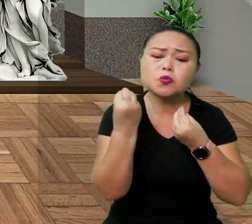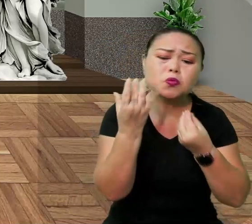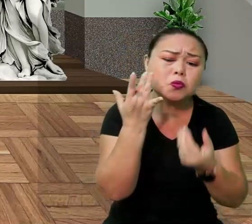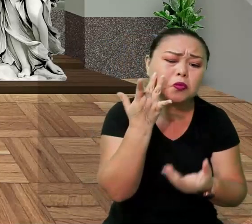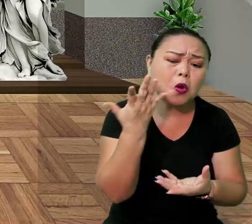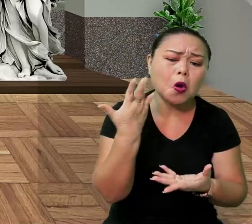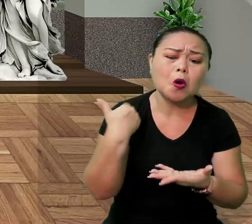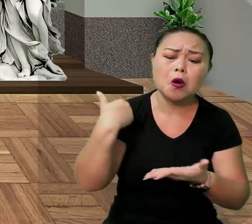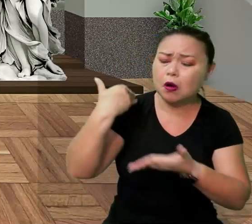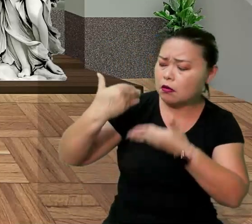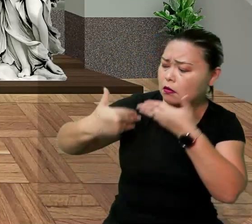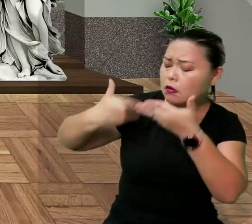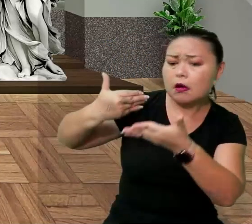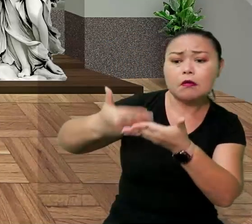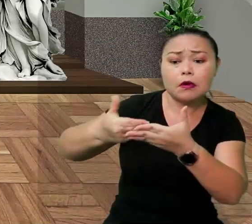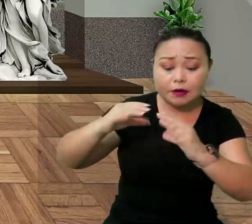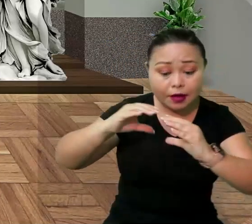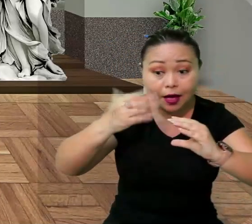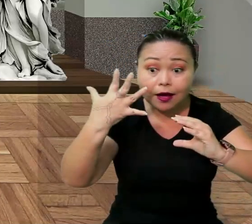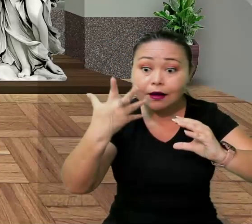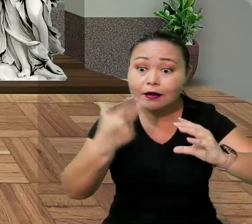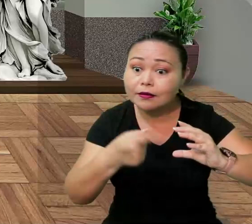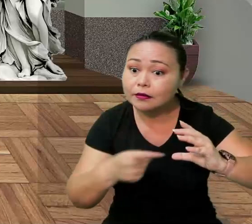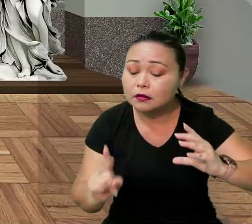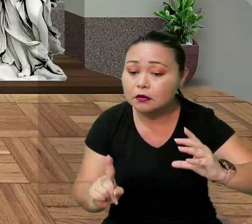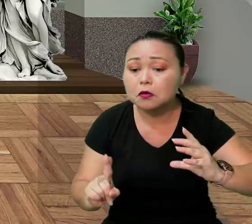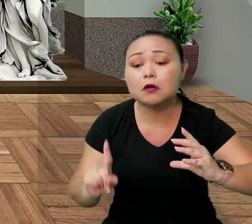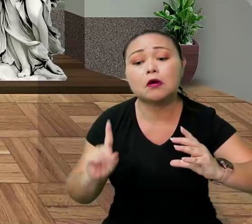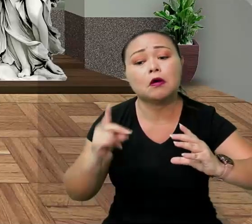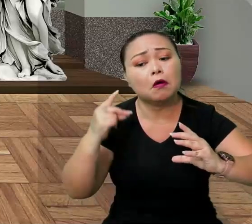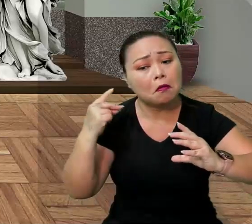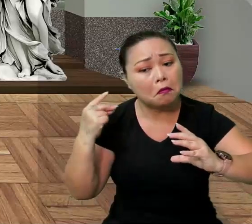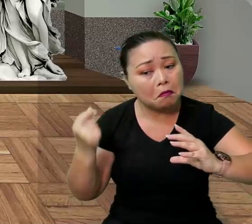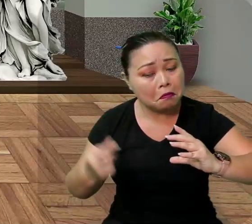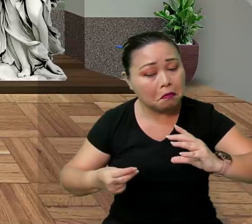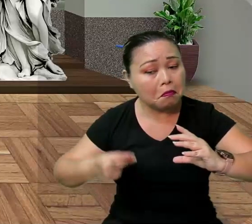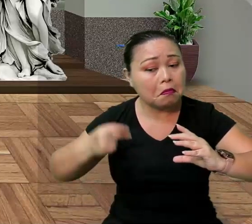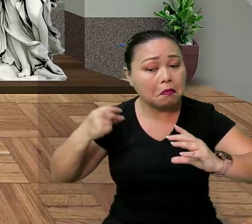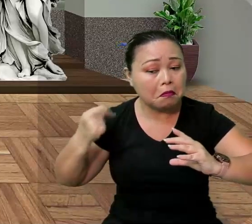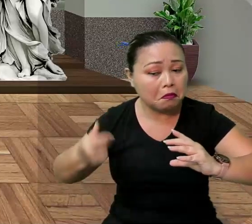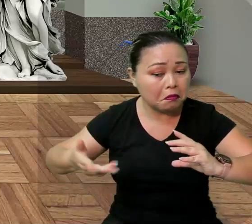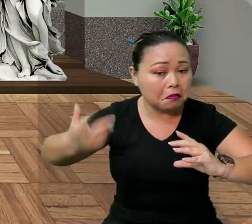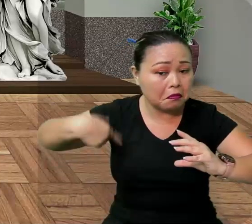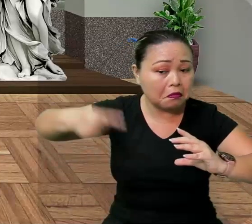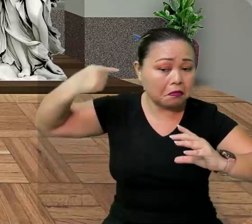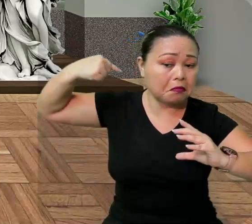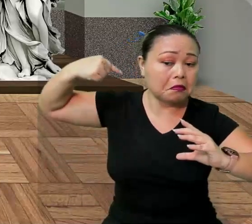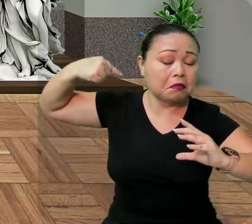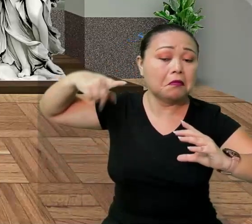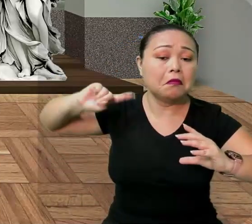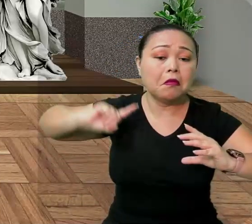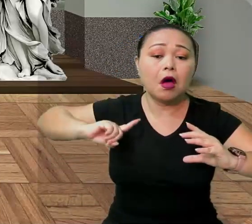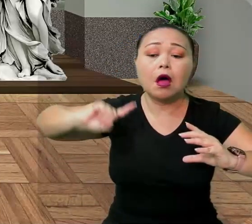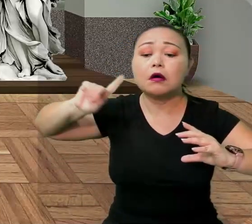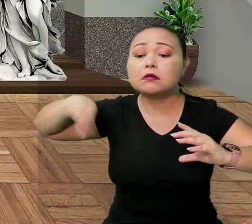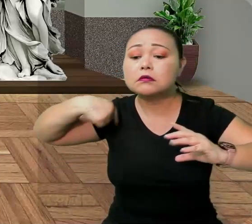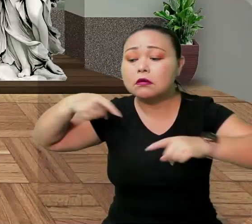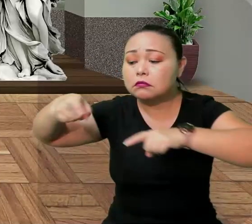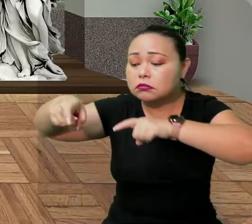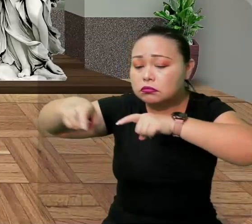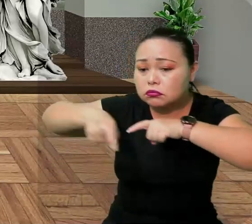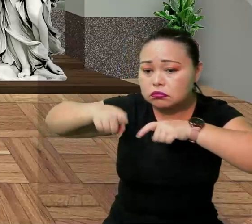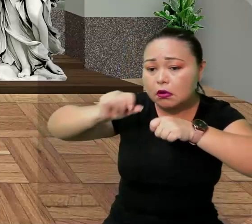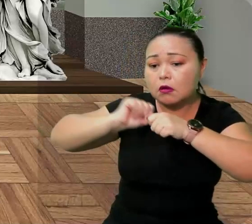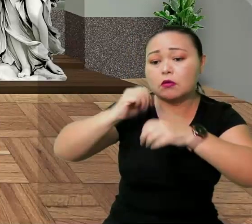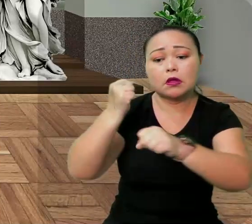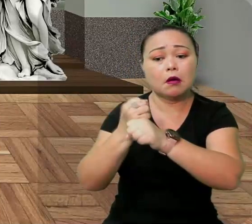processo que ela chegou até aqui. Muito tempo. E assim, a produção, tanto